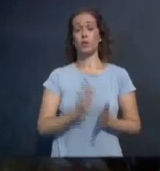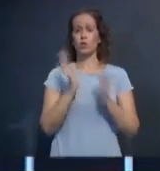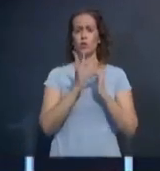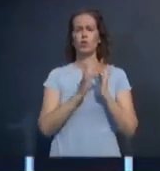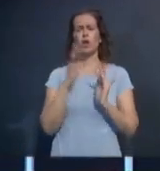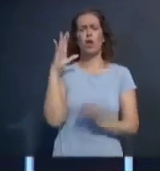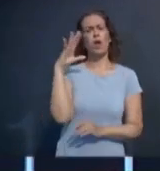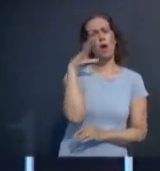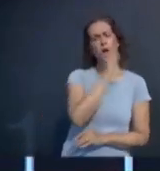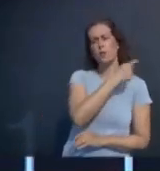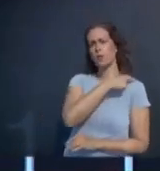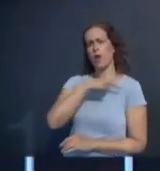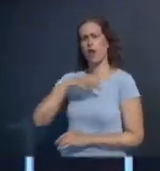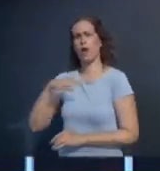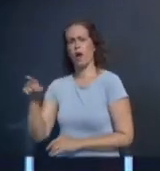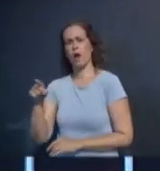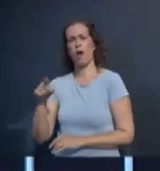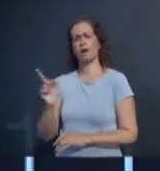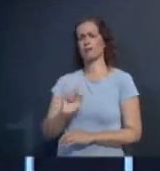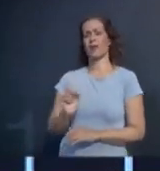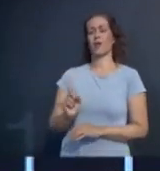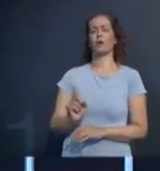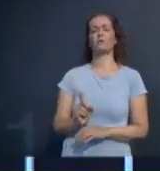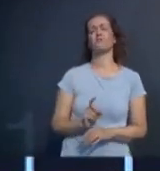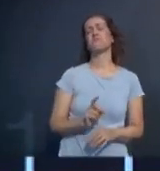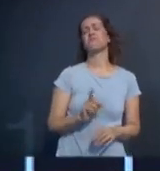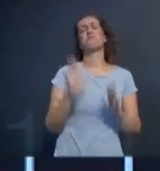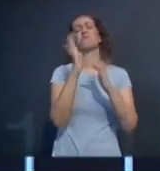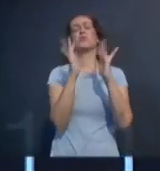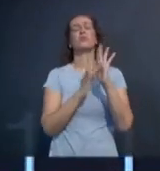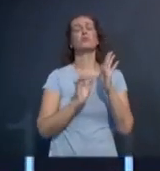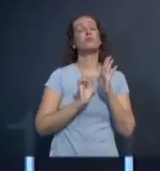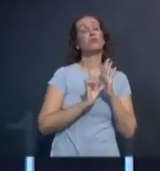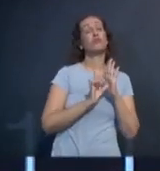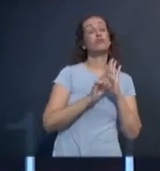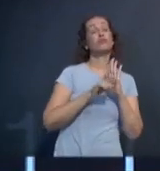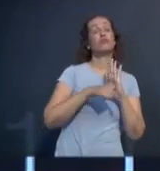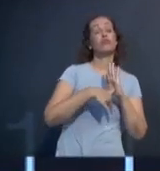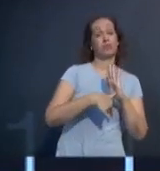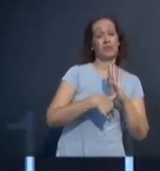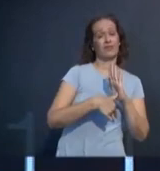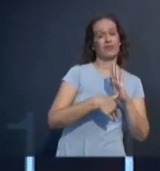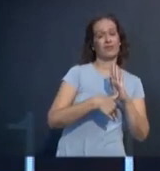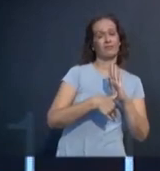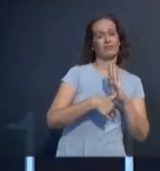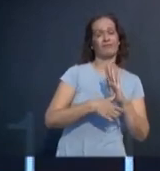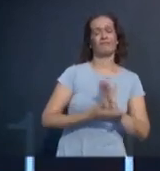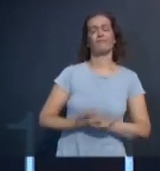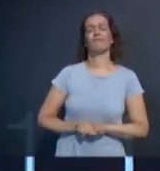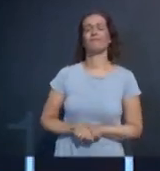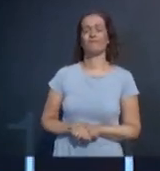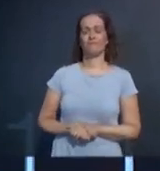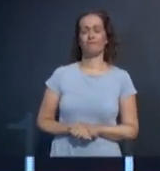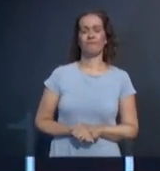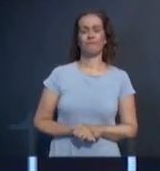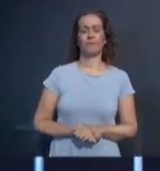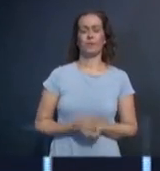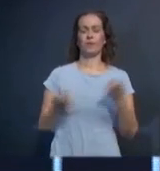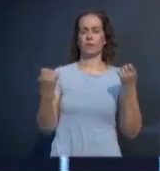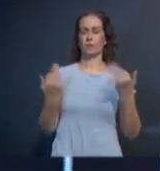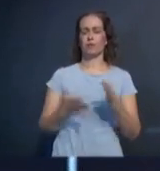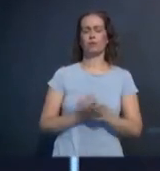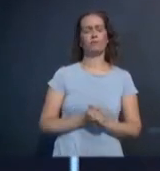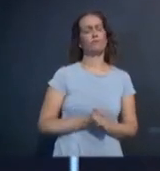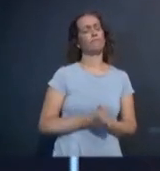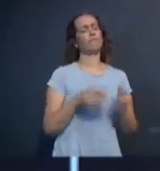Betânia ressuscitá-lo, fica ainda, atrasa, e diz aqui: "E por vossa causa me